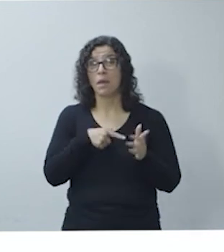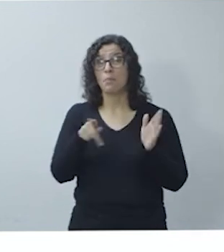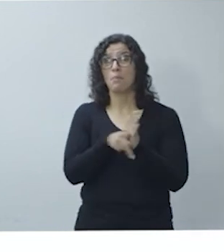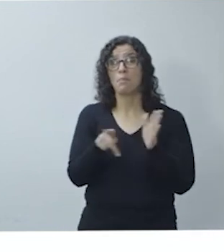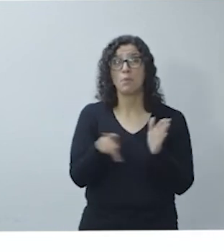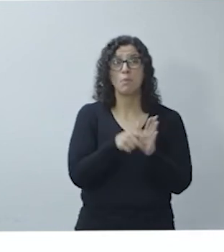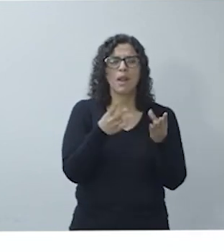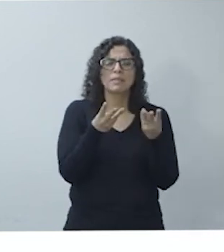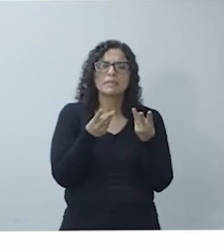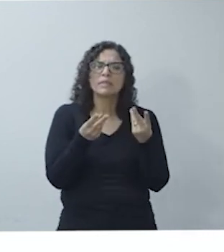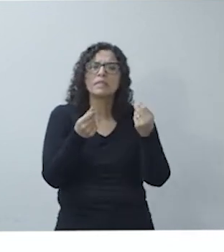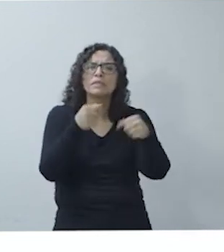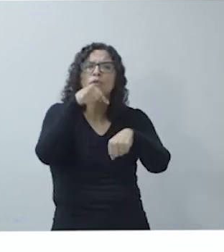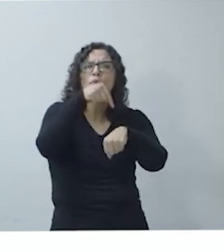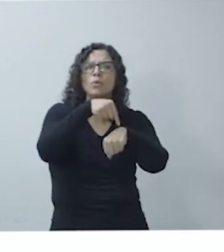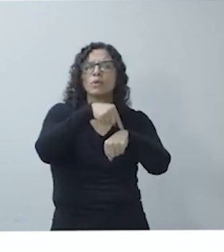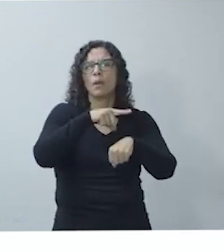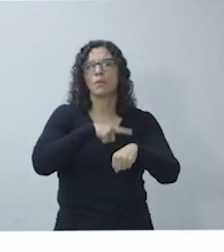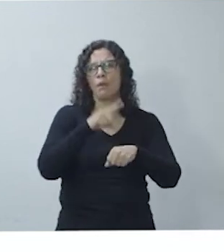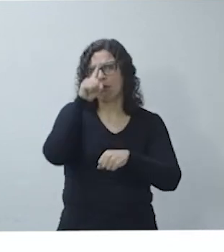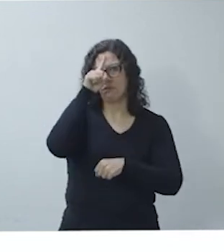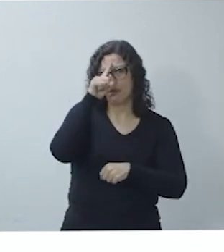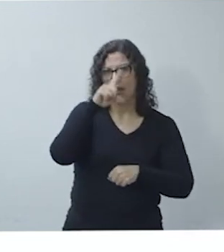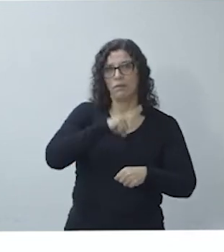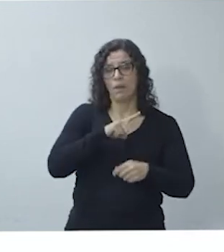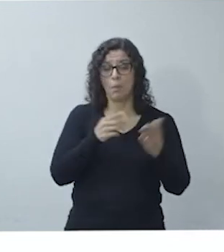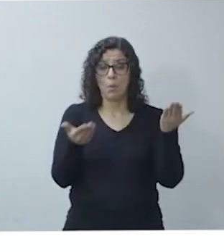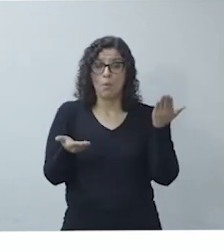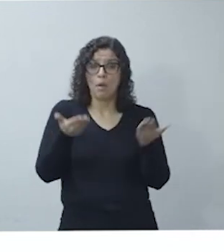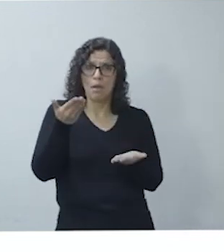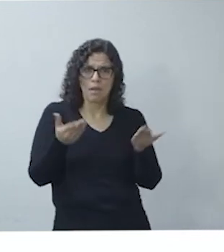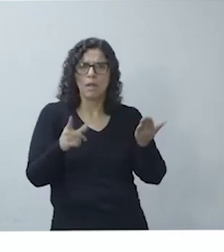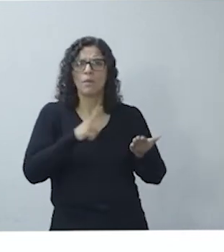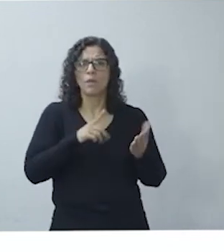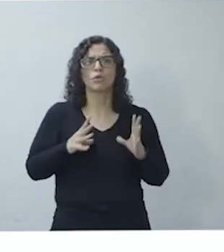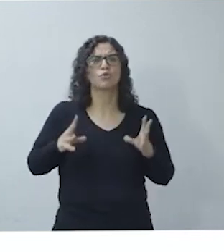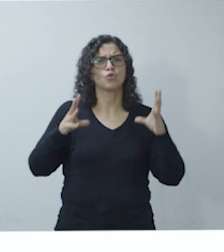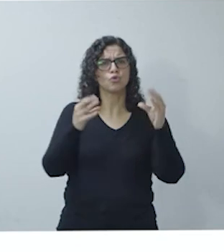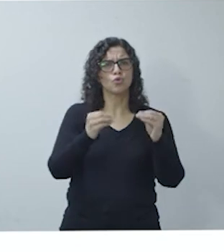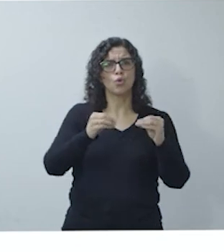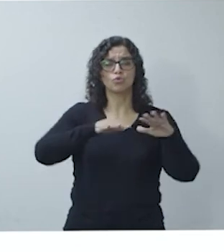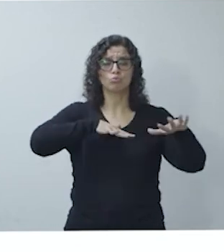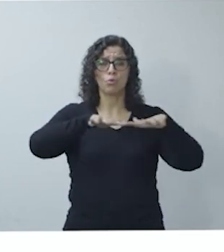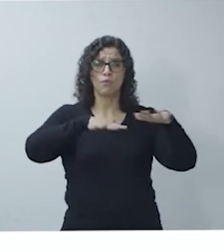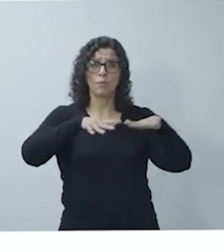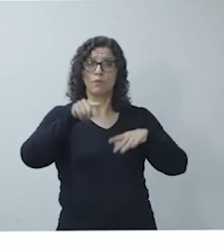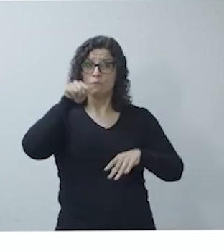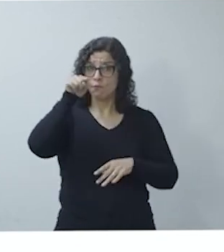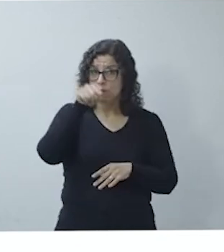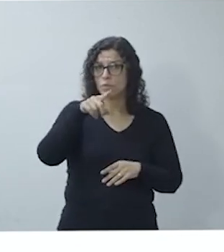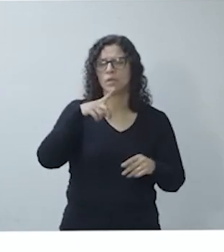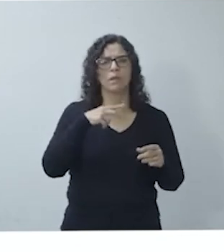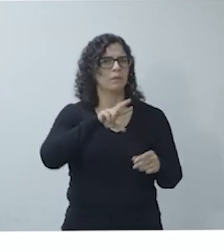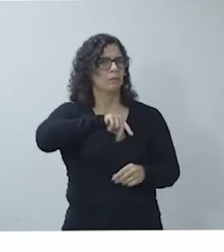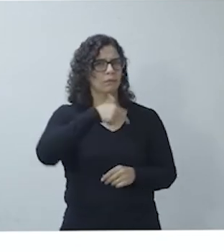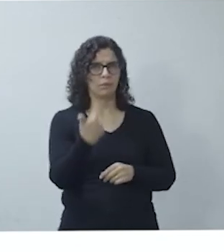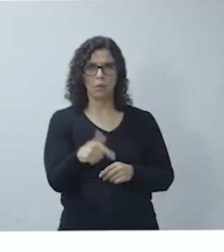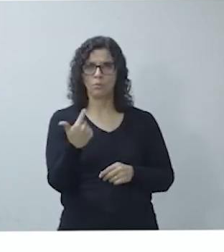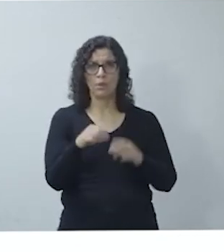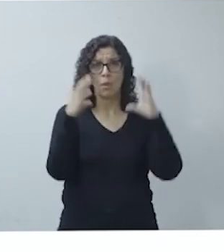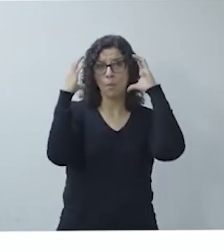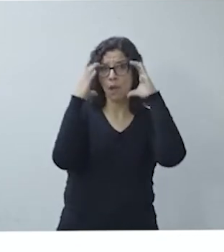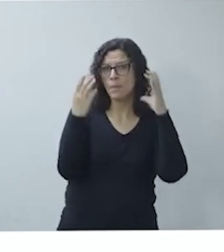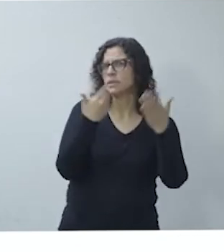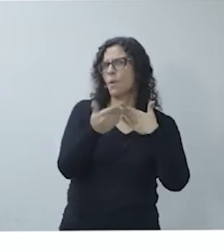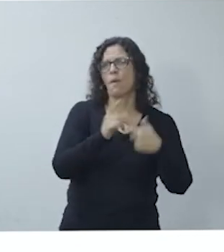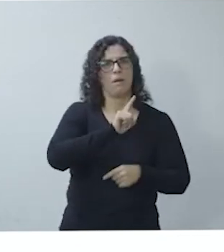placa sensível do tempo, das ideias, é o equilíbrio de todas as vibrações. O senhor não tem uma